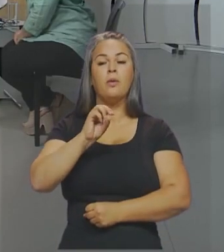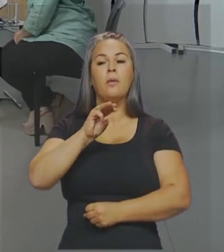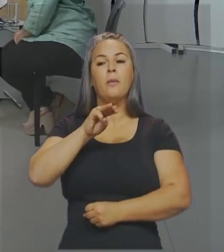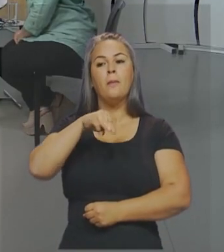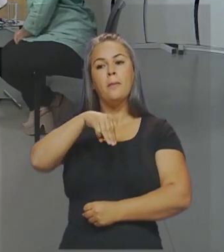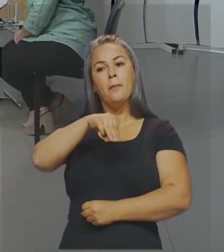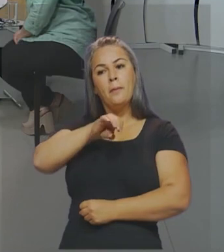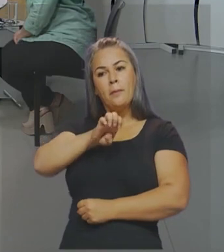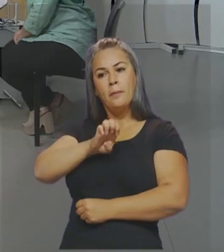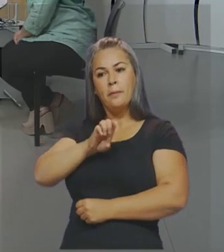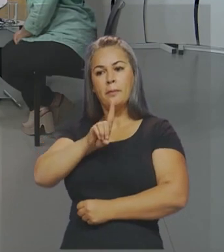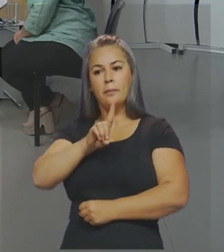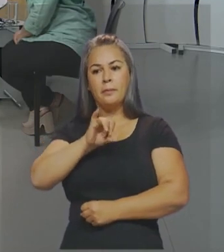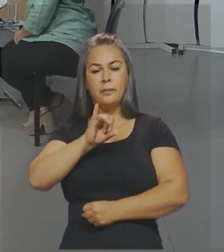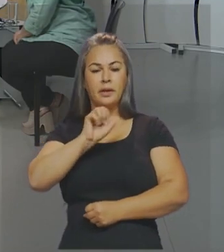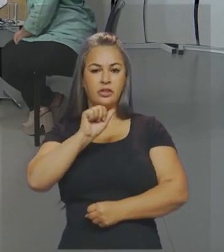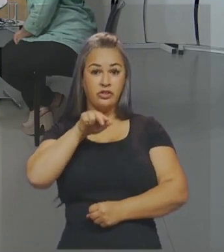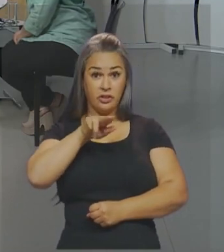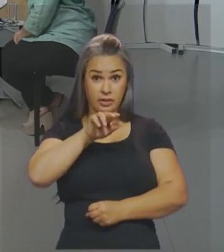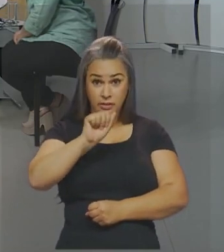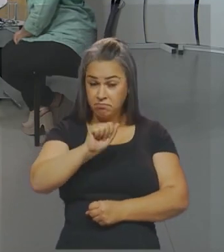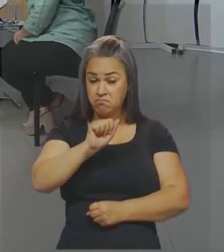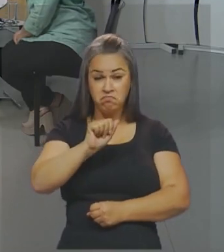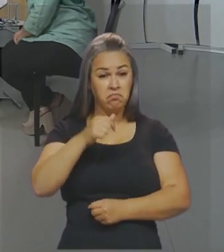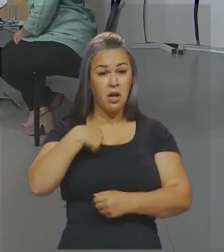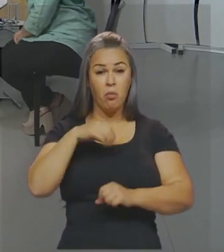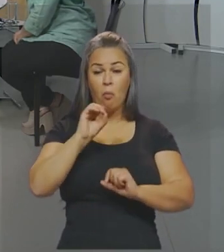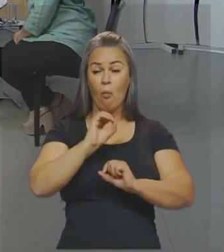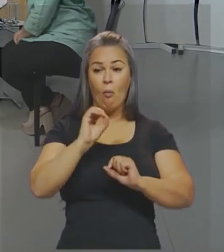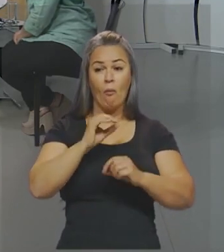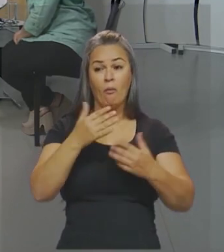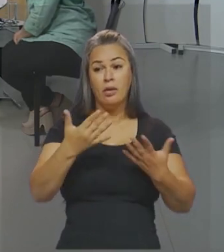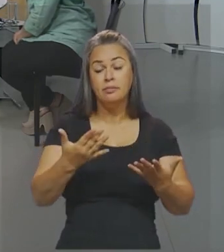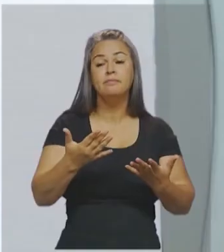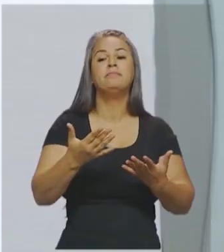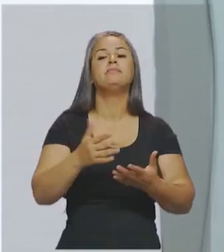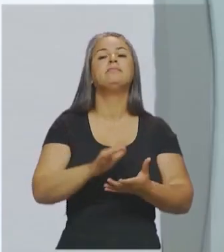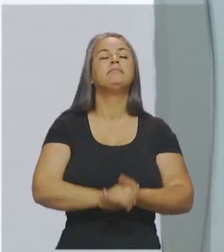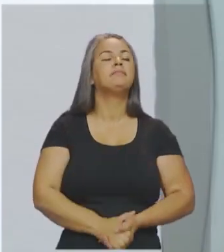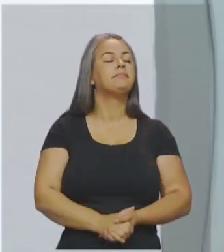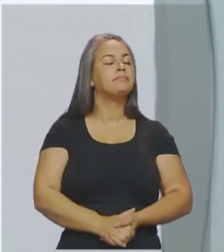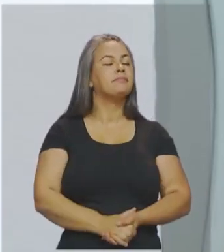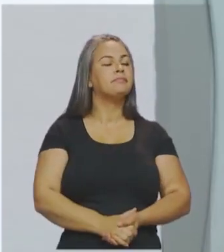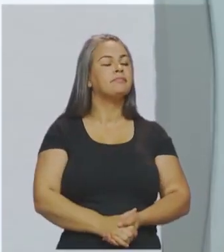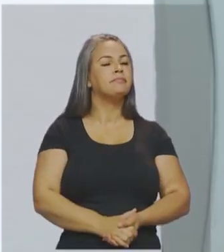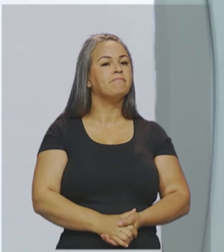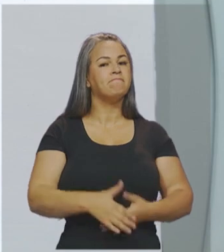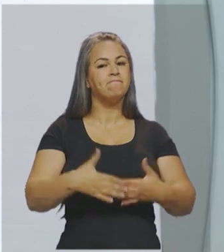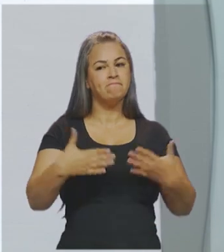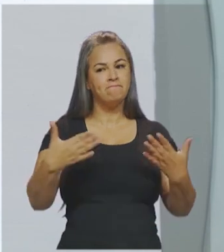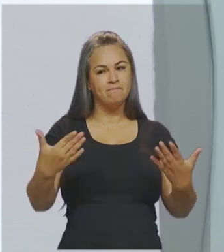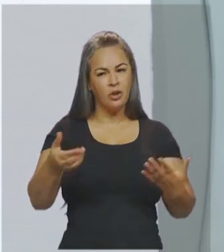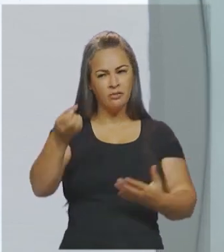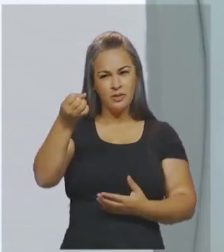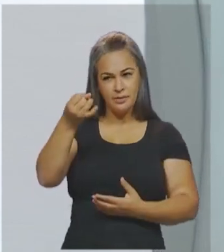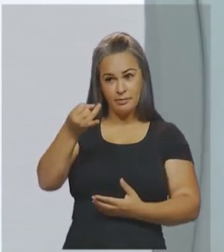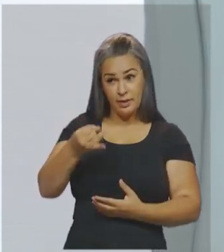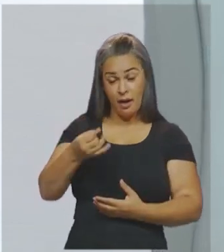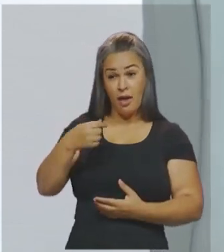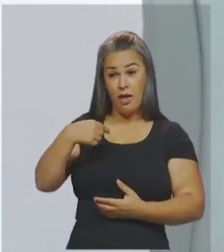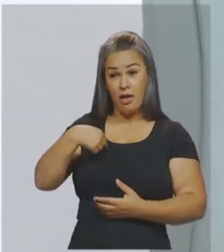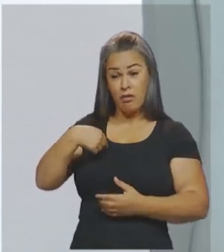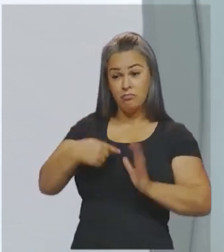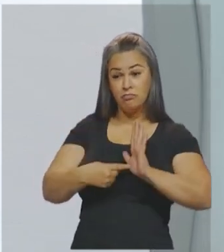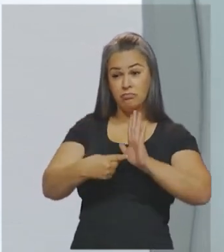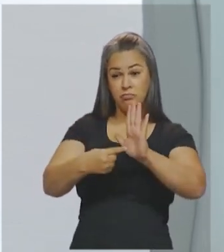Vamos lá. Então, vamos lá. a primeira formulazinha que eu apresentei na